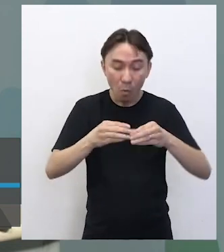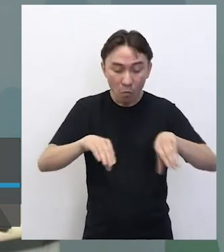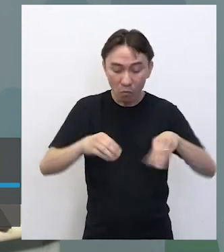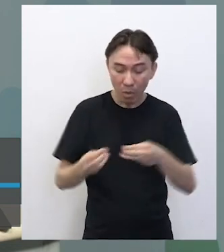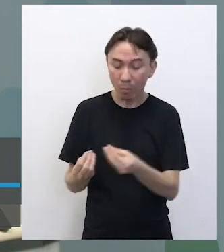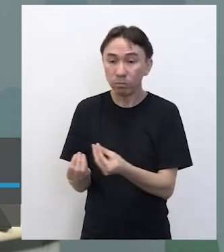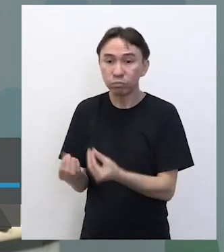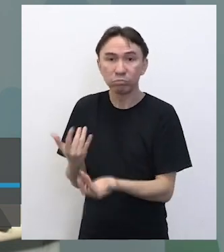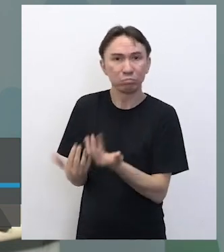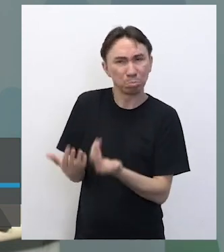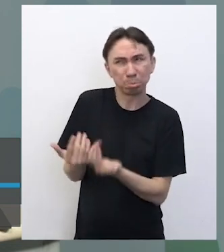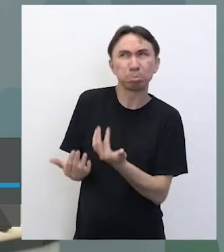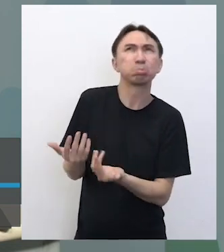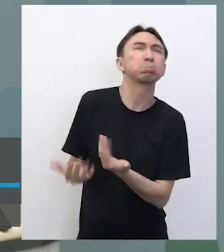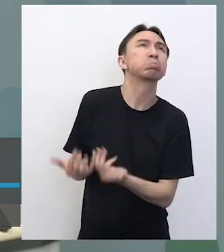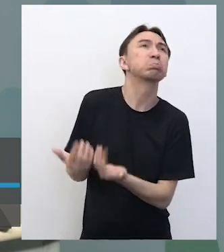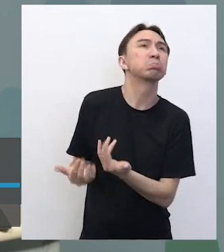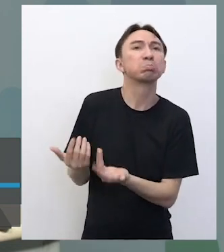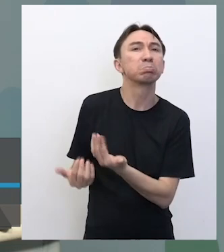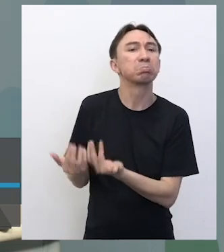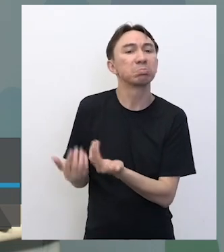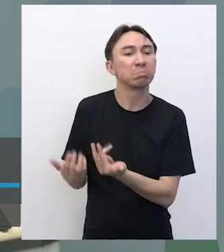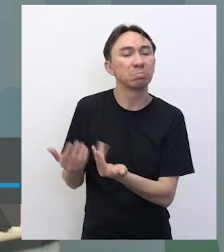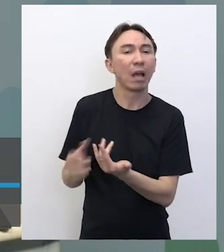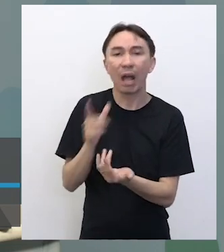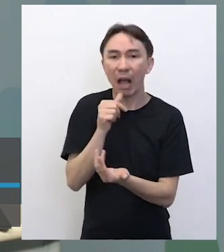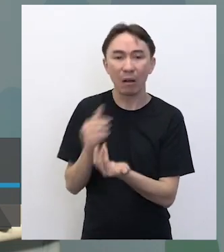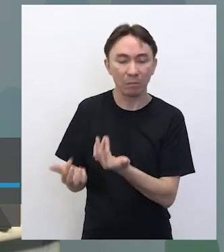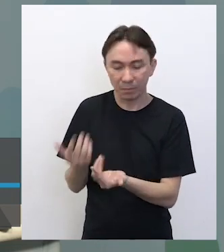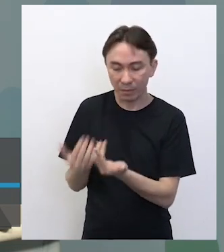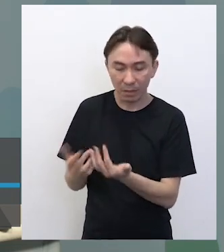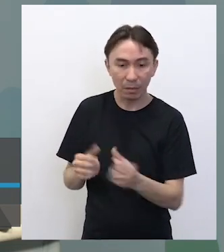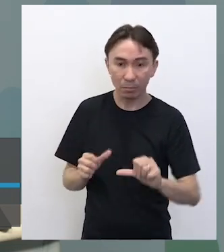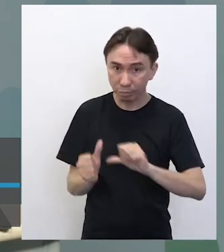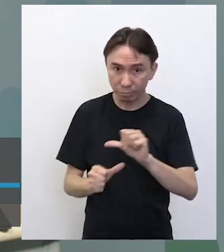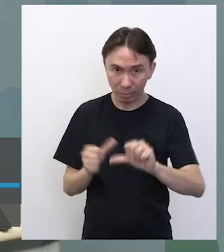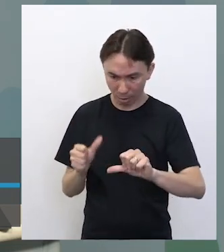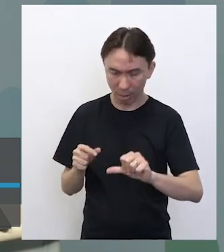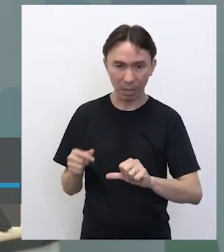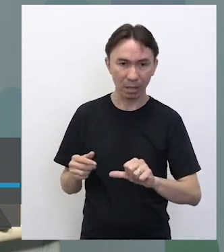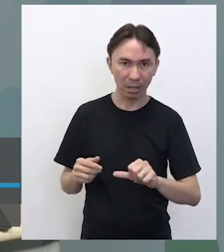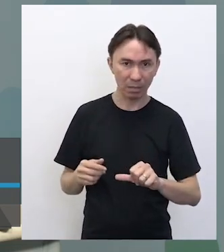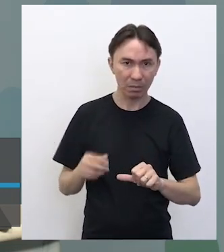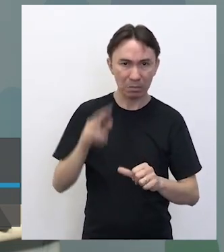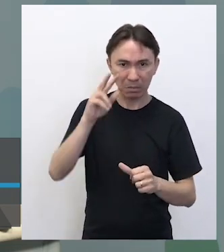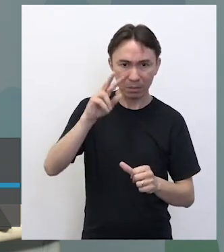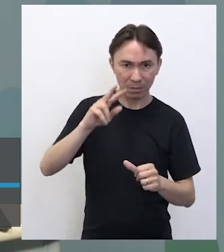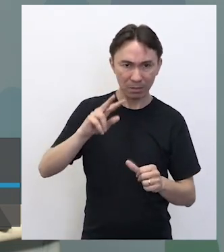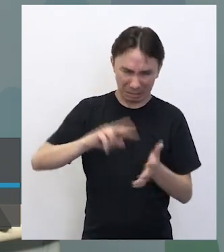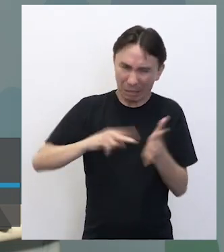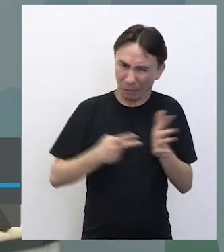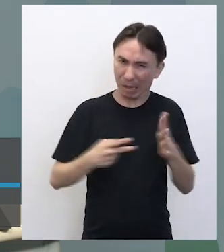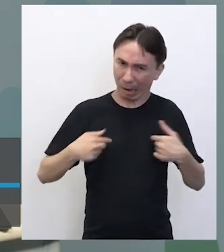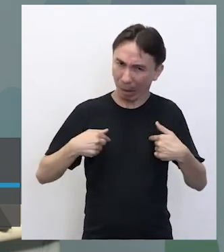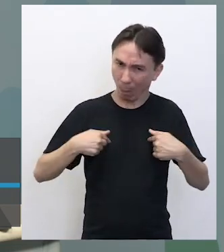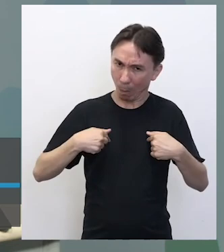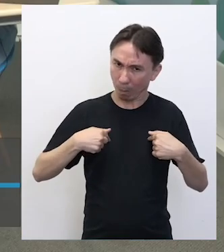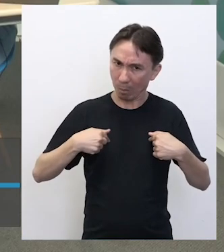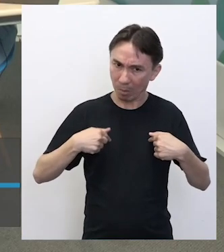portanto, alterei as propriedades químicas, né, daquele ovo, significa que eu sou um químico?